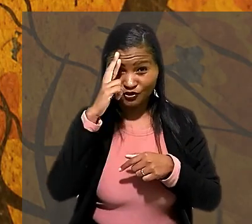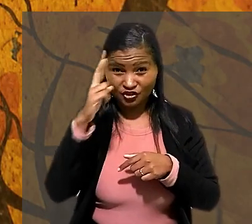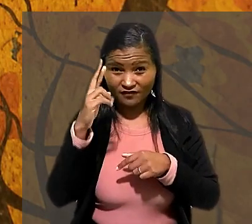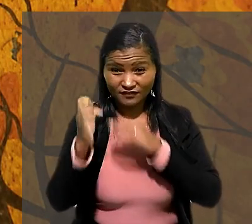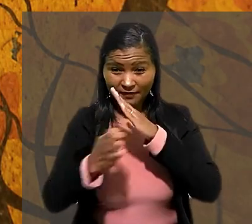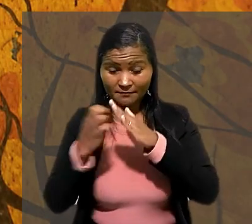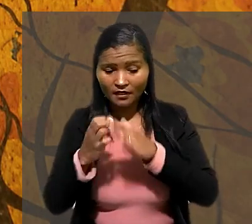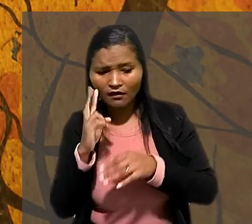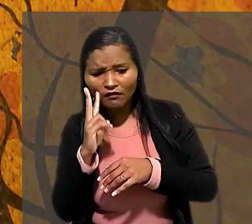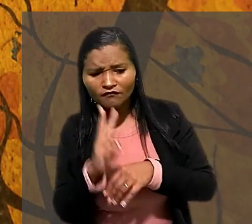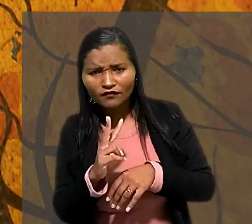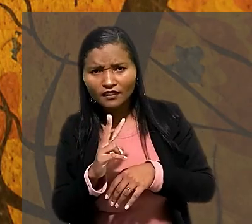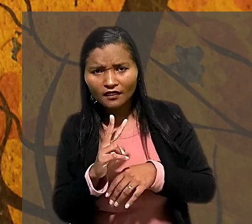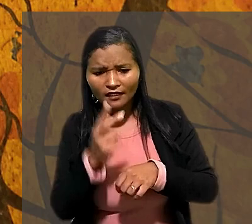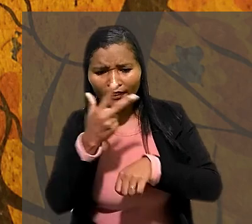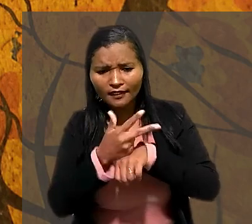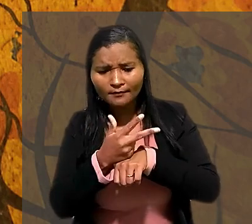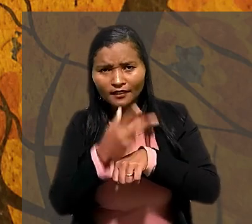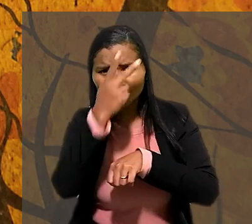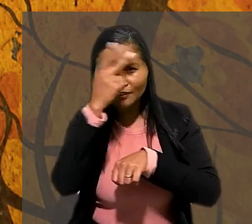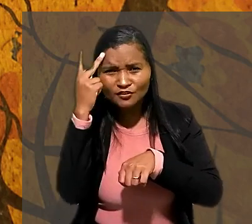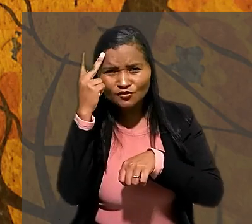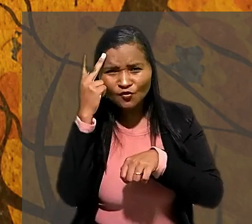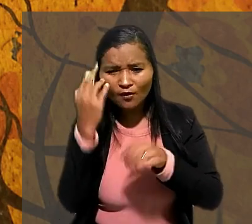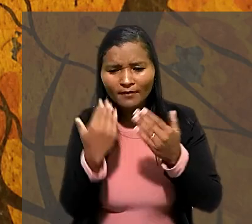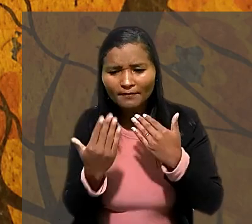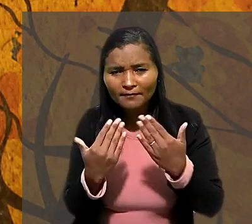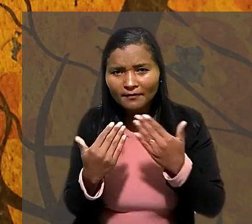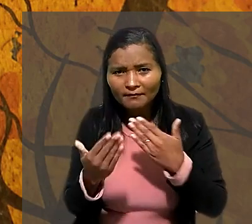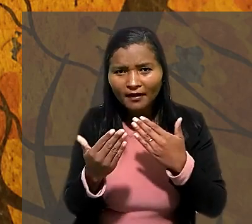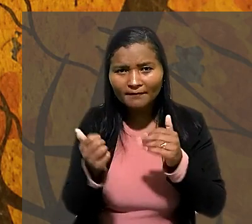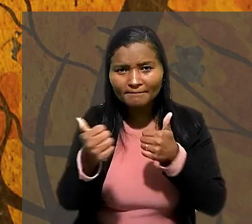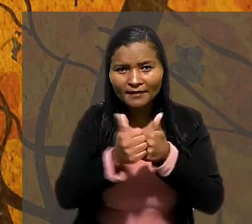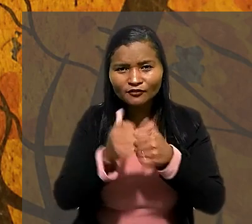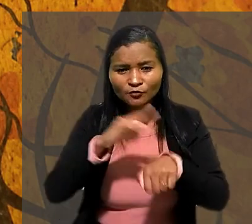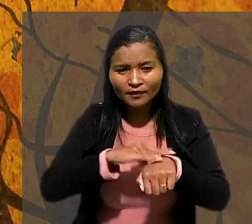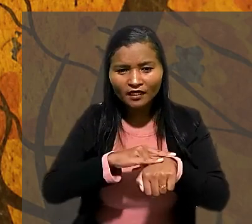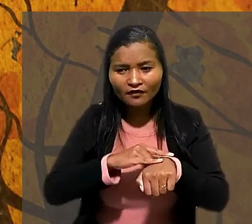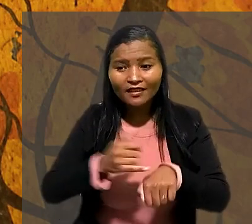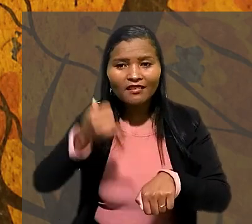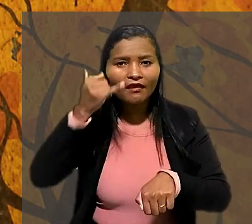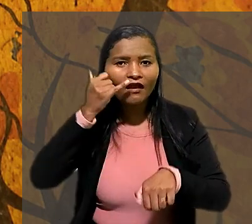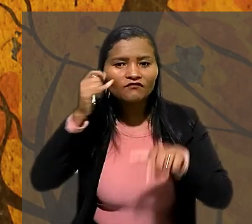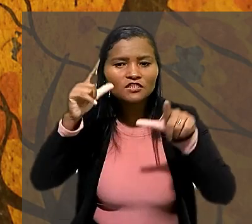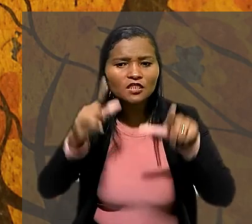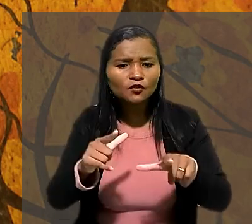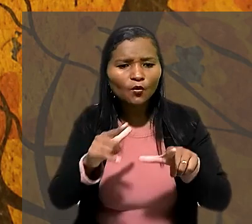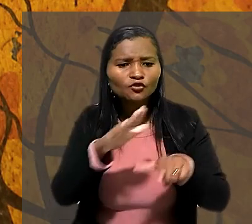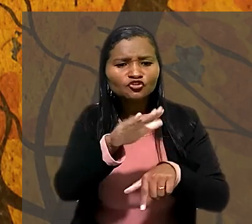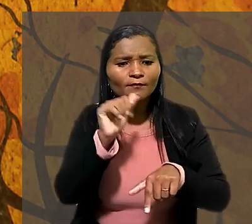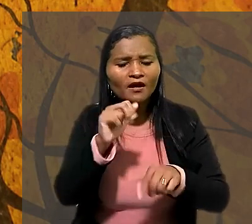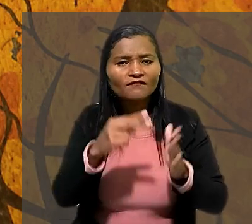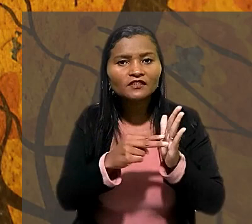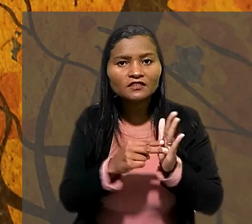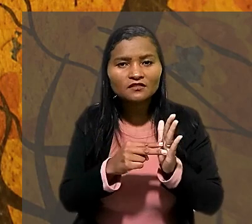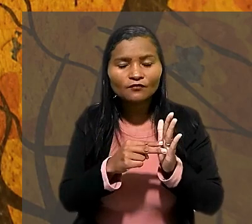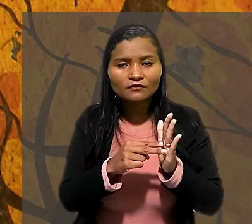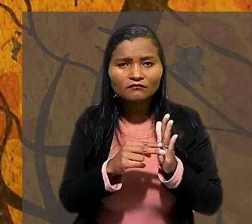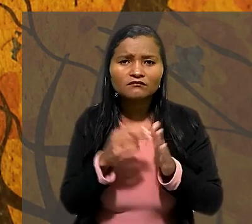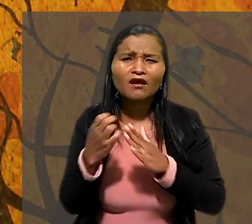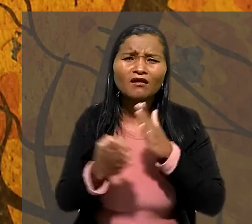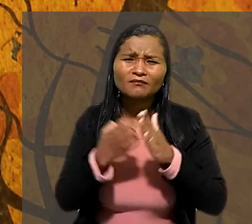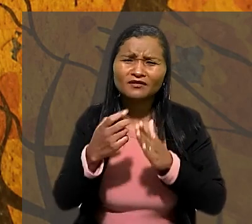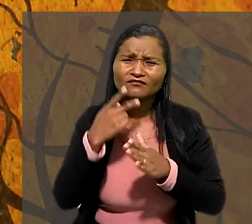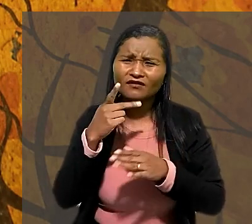empresa observava funcionários conversando próximo a esses locais, ele ligava para o setor e chamava a atenção. As